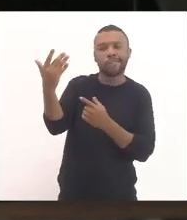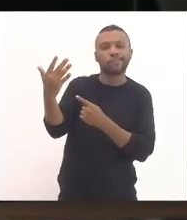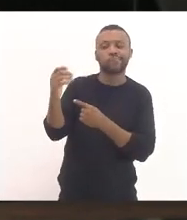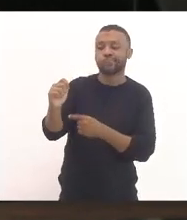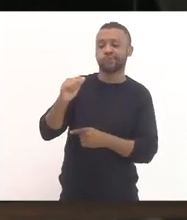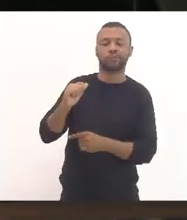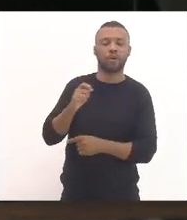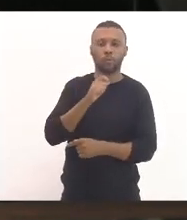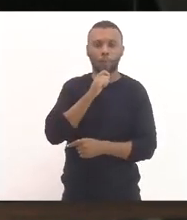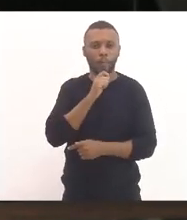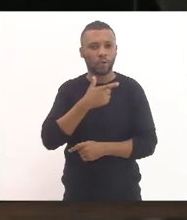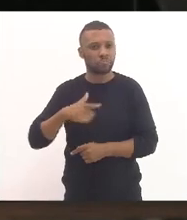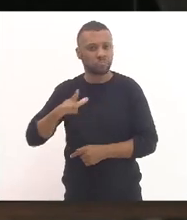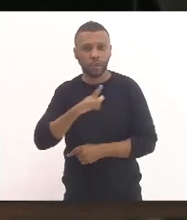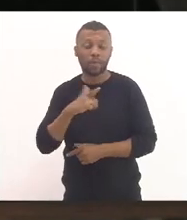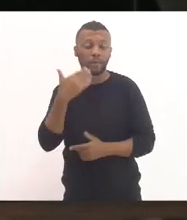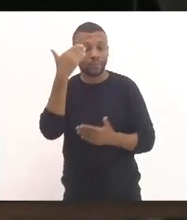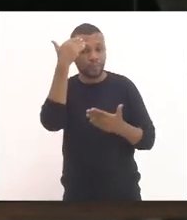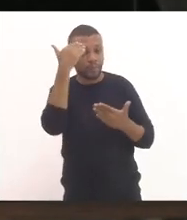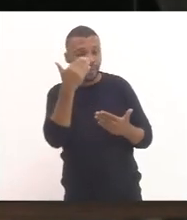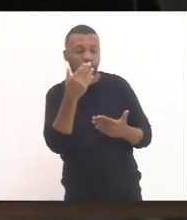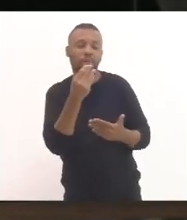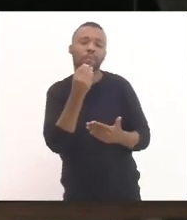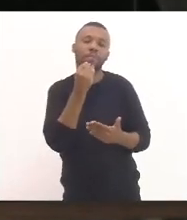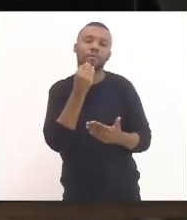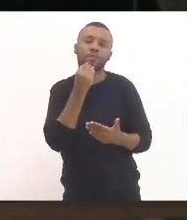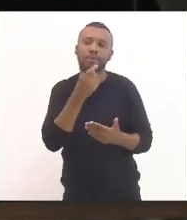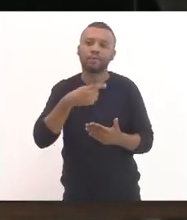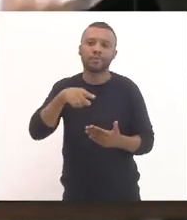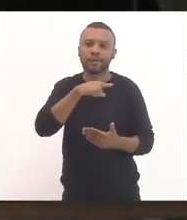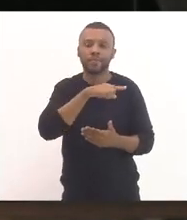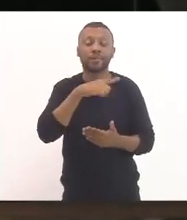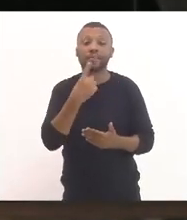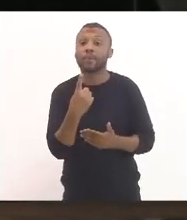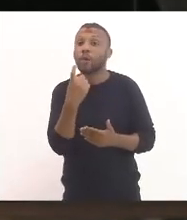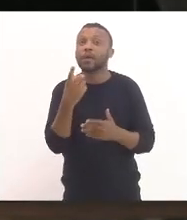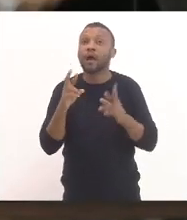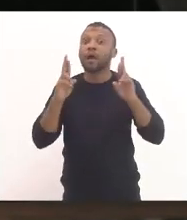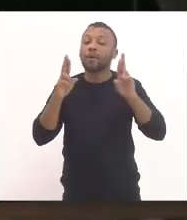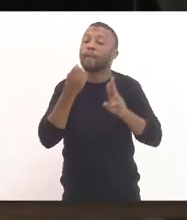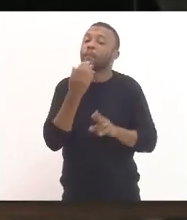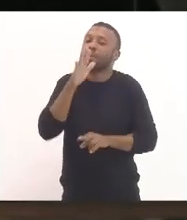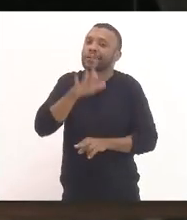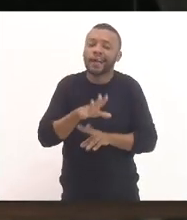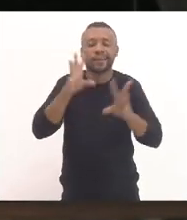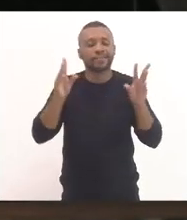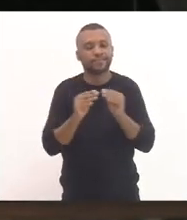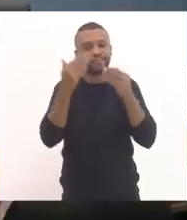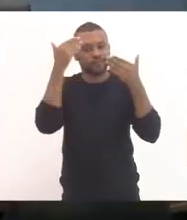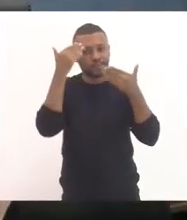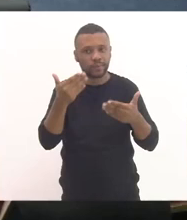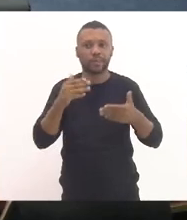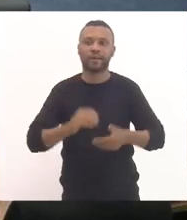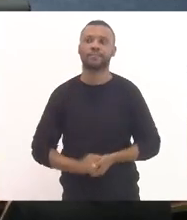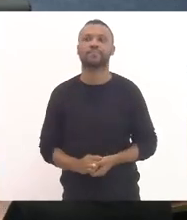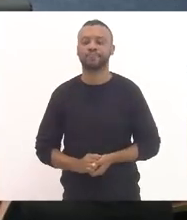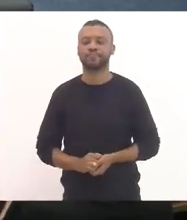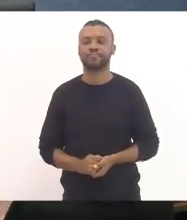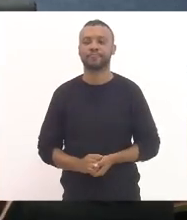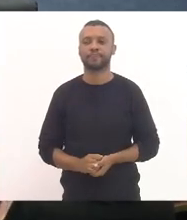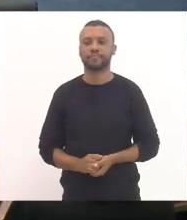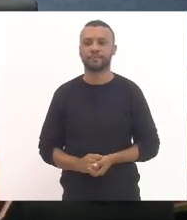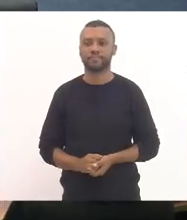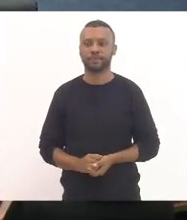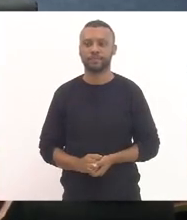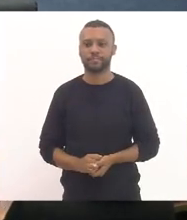tá é muito obrigada pela oportunidade de vocês a vocês também A Única Esperança boa Oi gente muito obrigado Parabéns Sandra